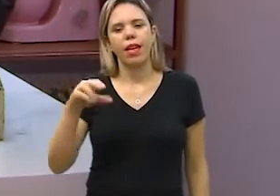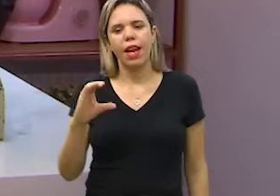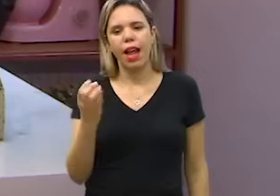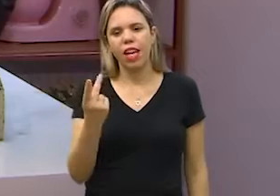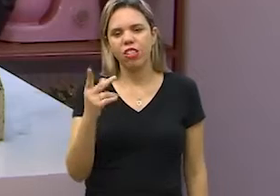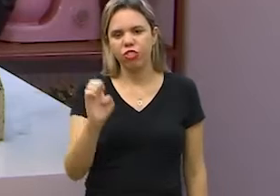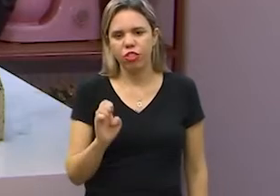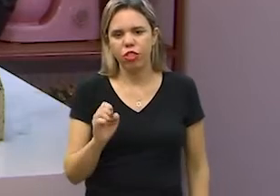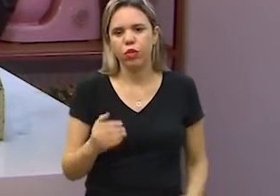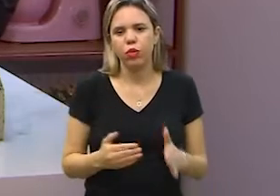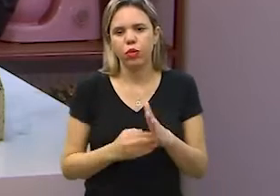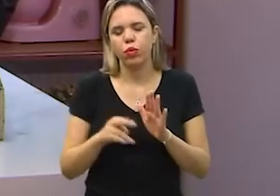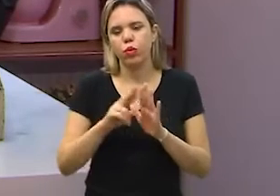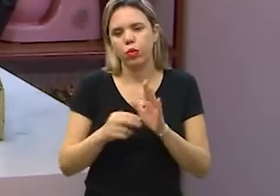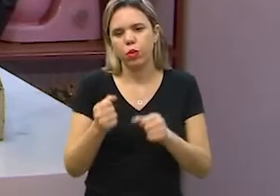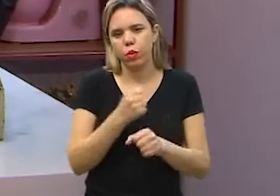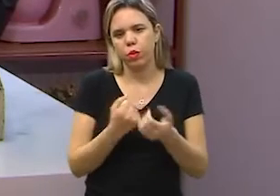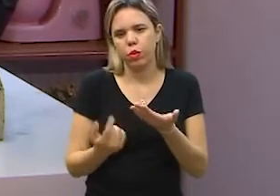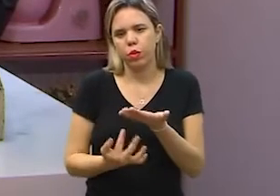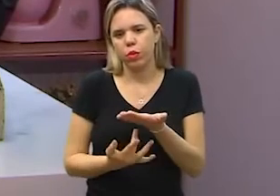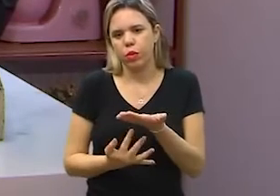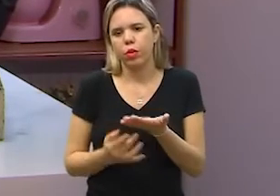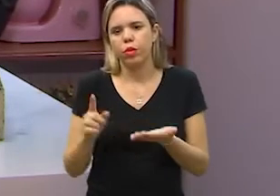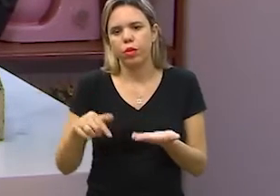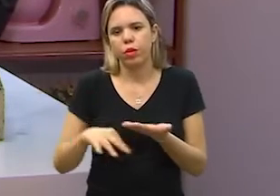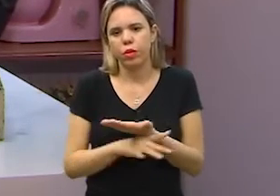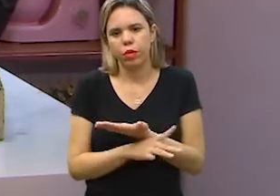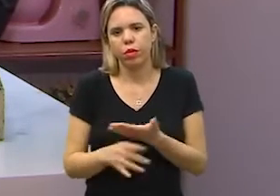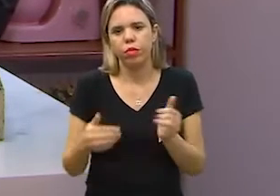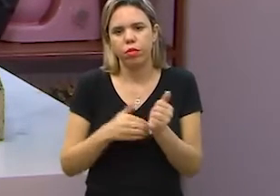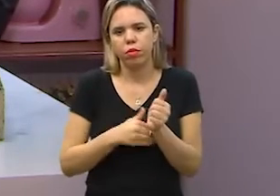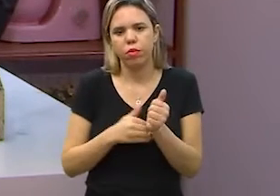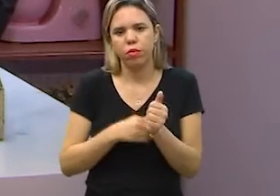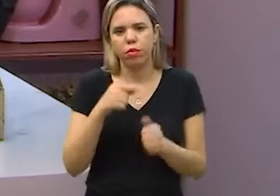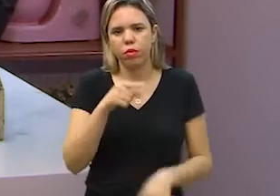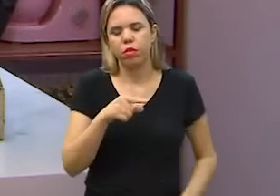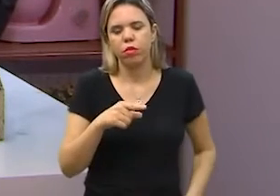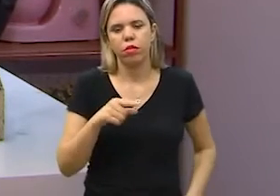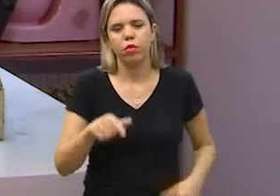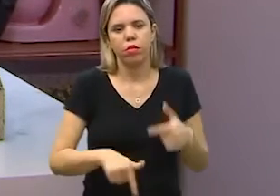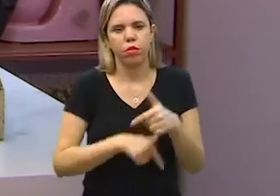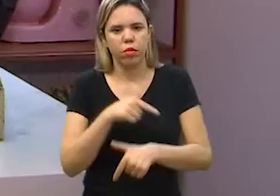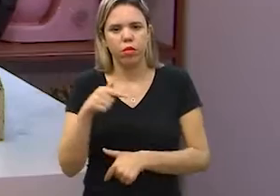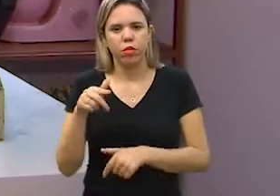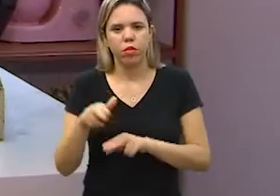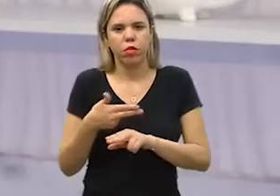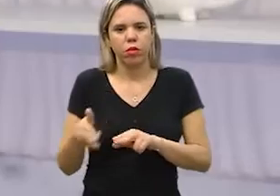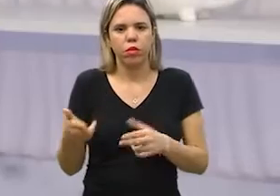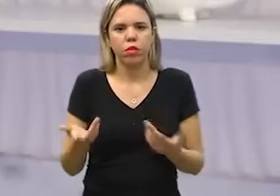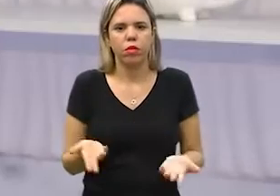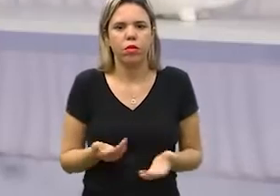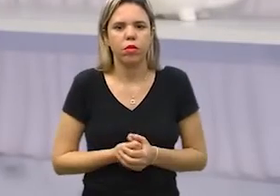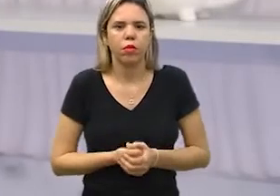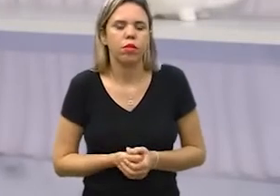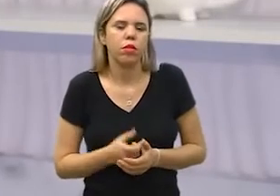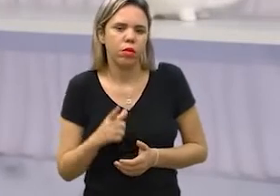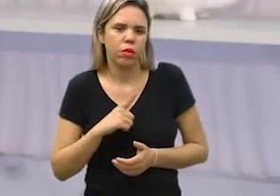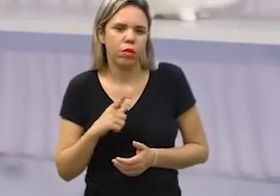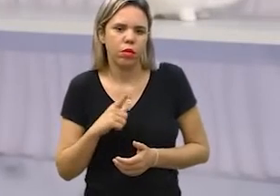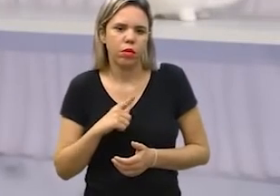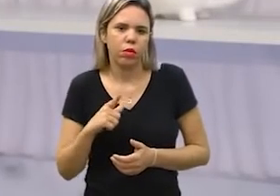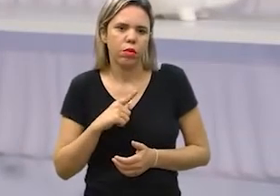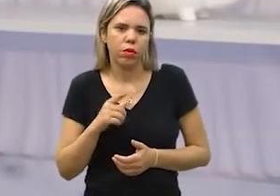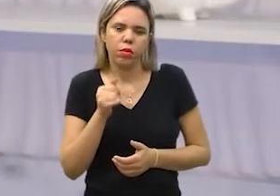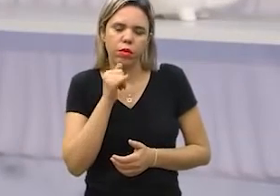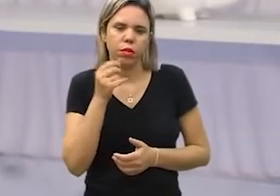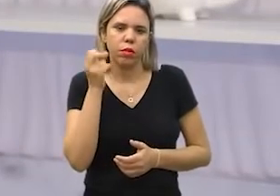nossa receita. Isso. Que vai para o micro-ondas. Isso. Né? Tem segredinho ali para trabalhar com o chocolate? Tem aquele pulo